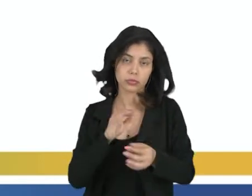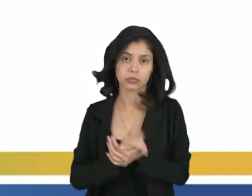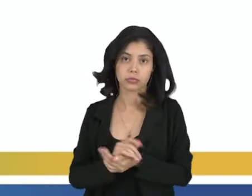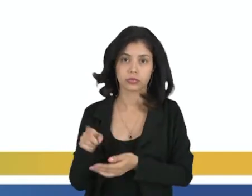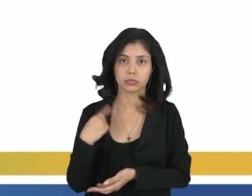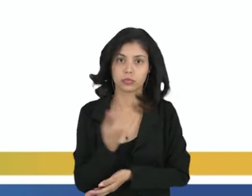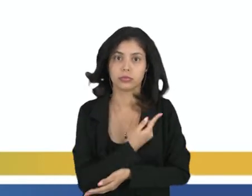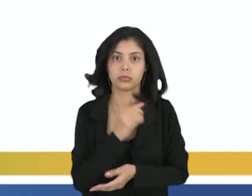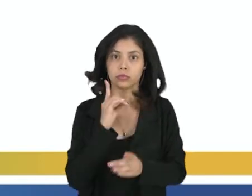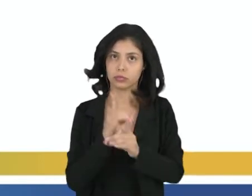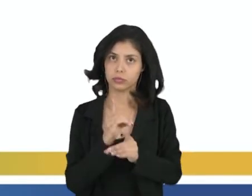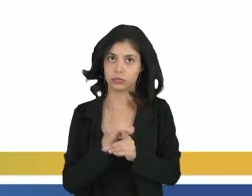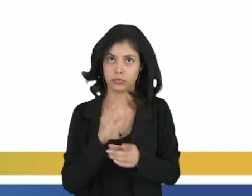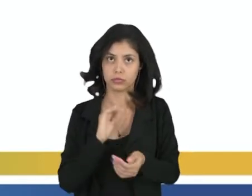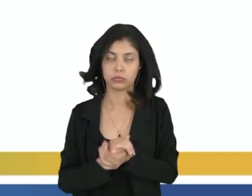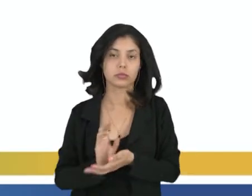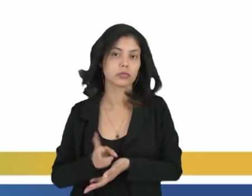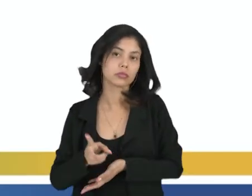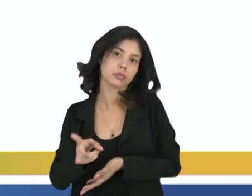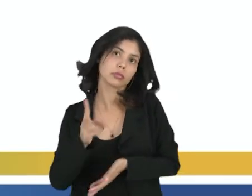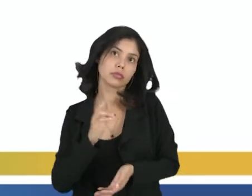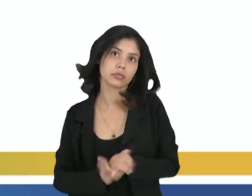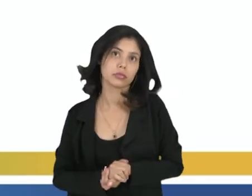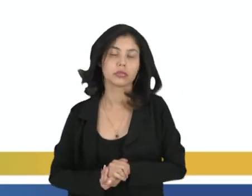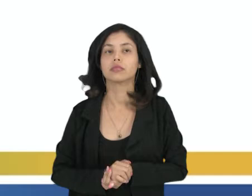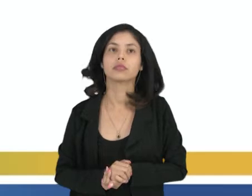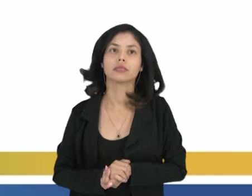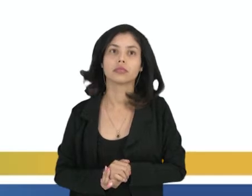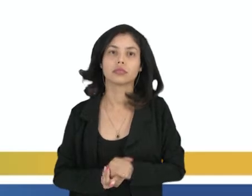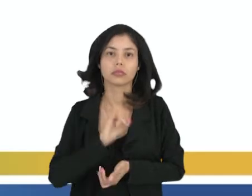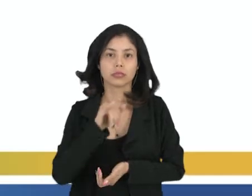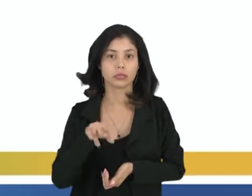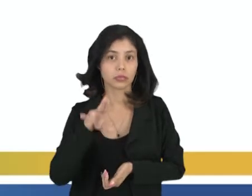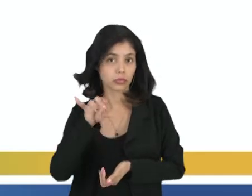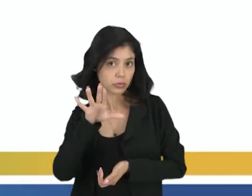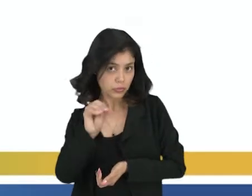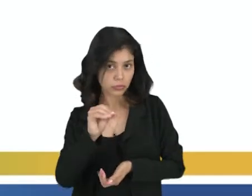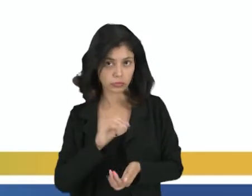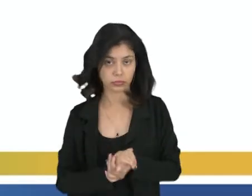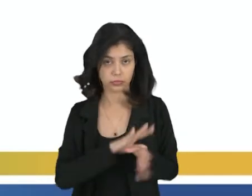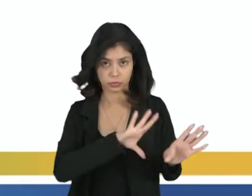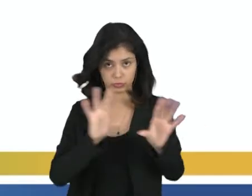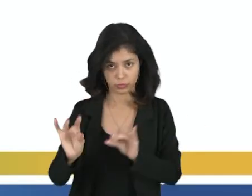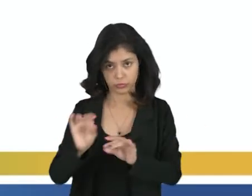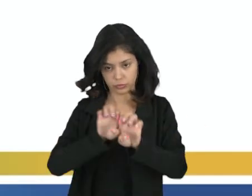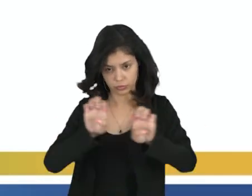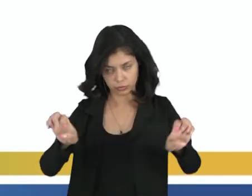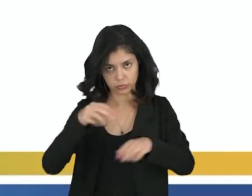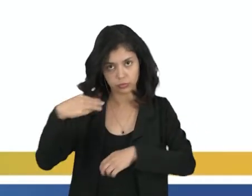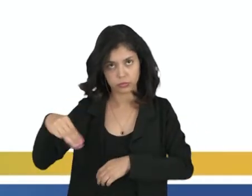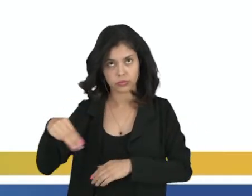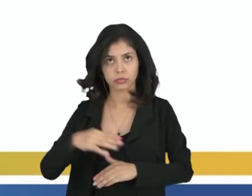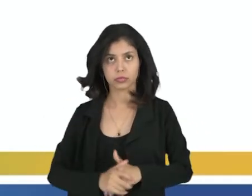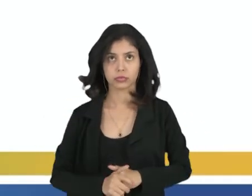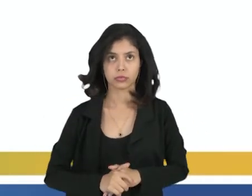que a gente determina a constante de equilíbrio iônico, ok? Através dessa equação